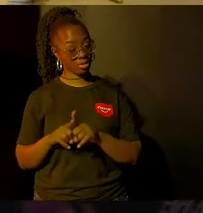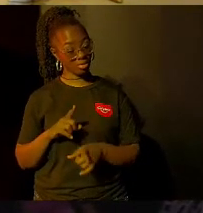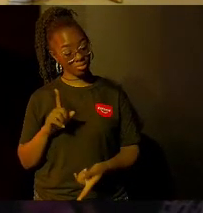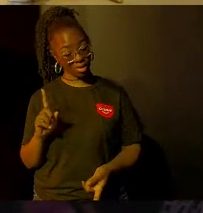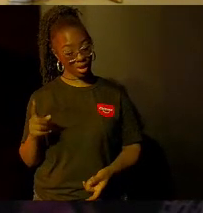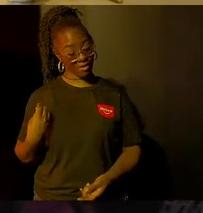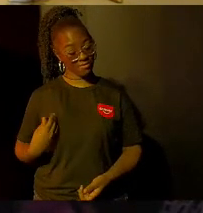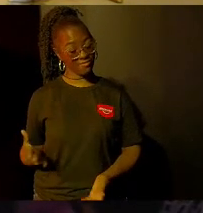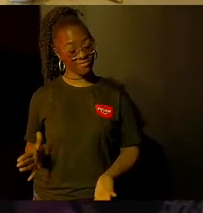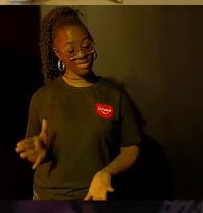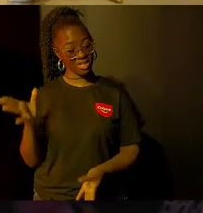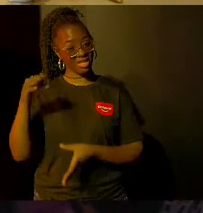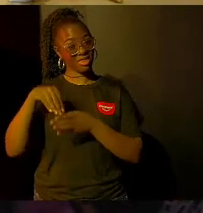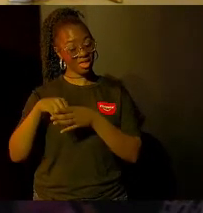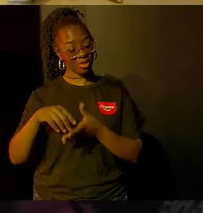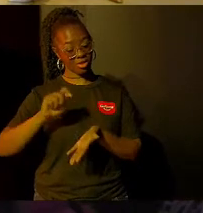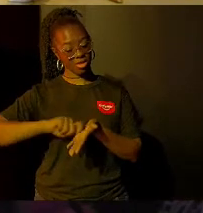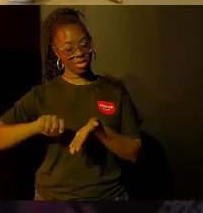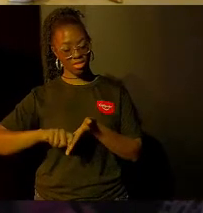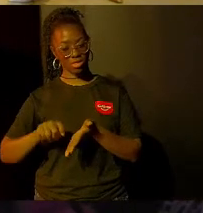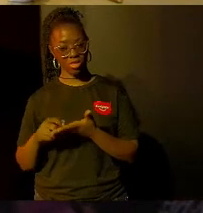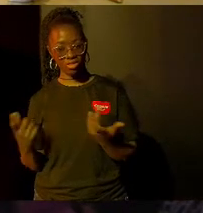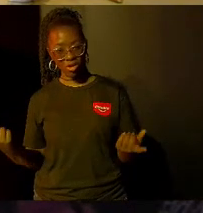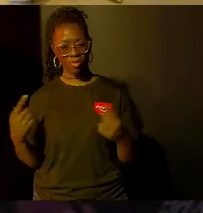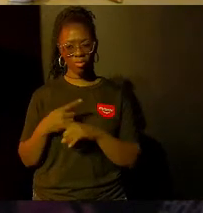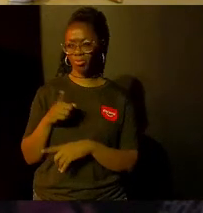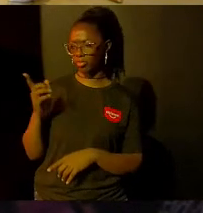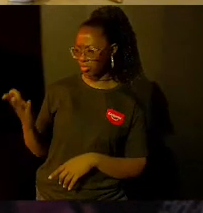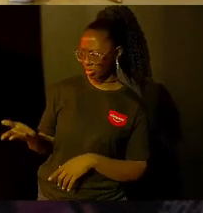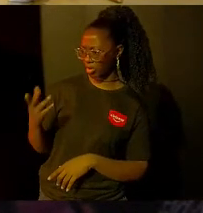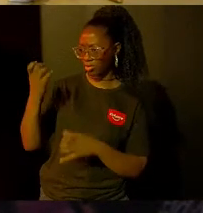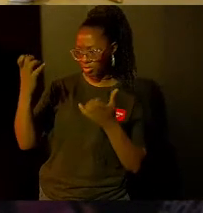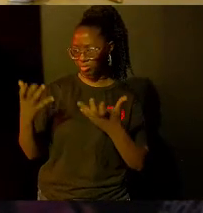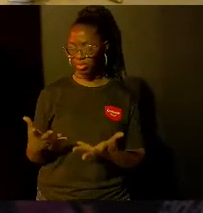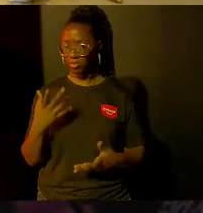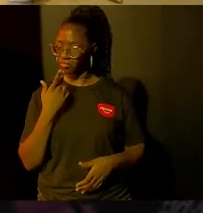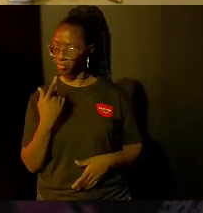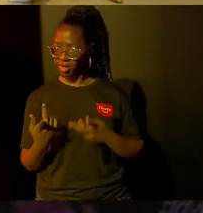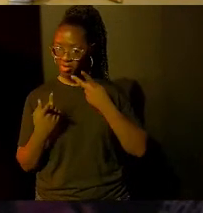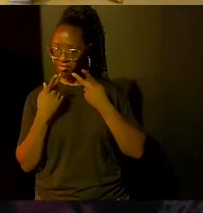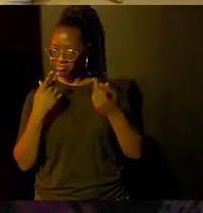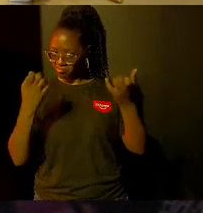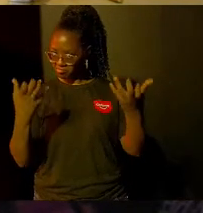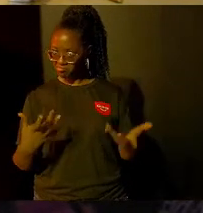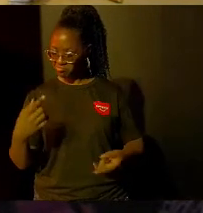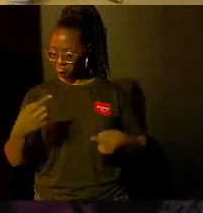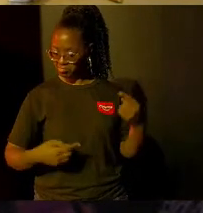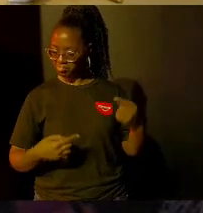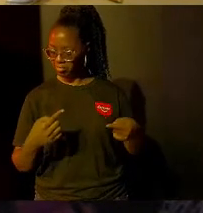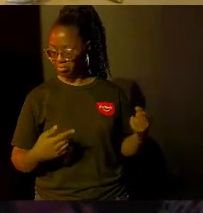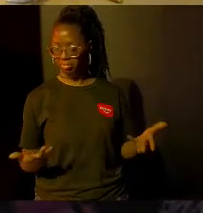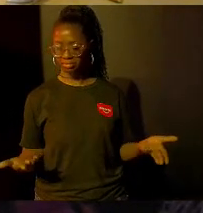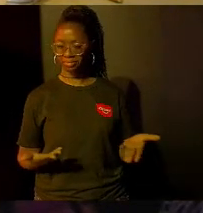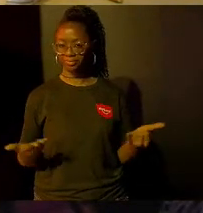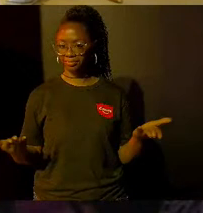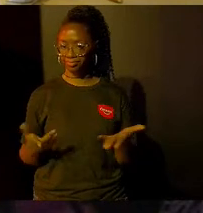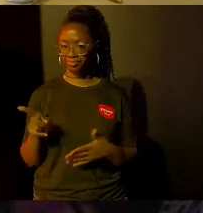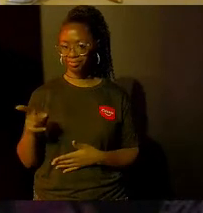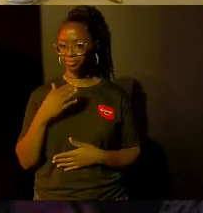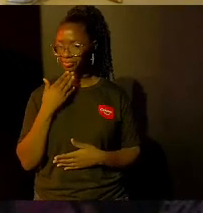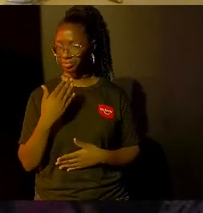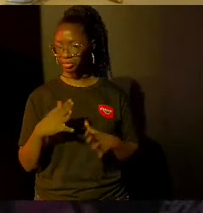Ou seja é todo o oposto disso que você estava mencionando não é desse tipo de